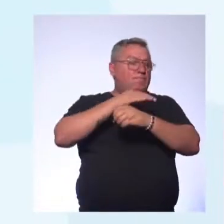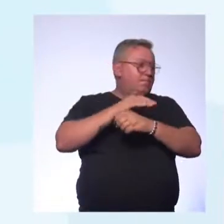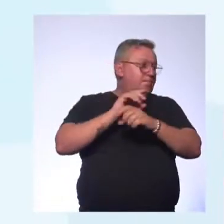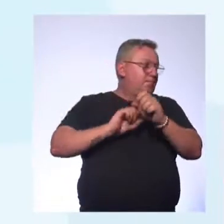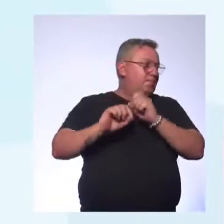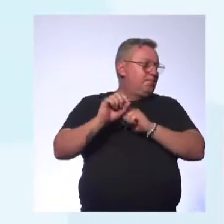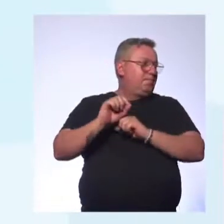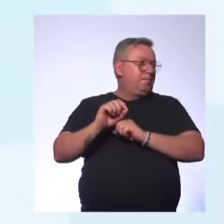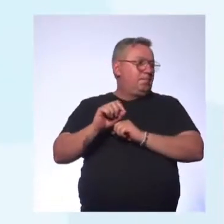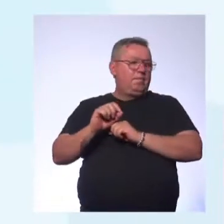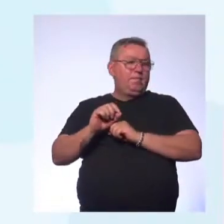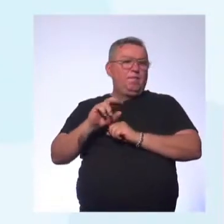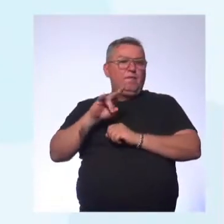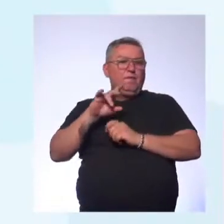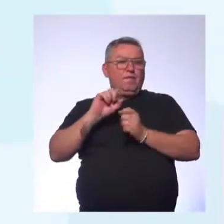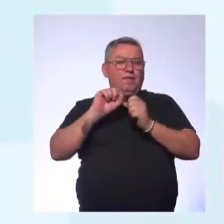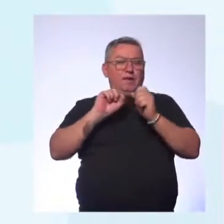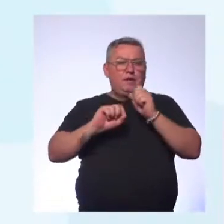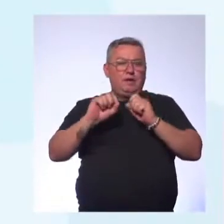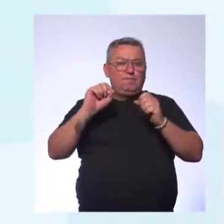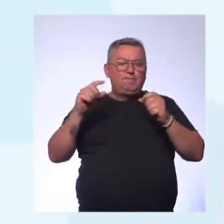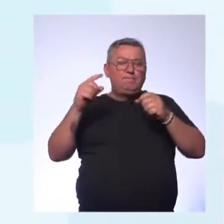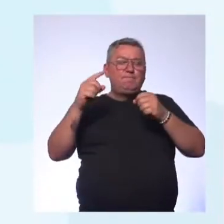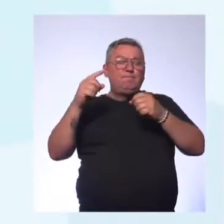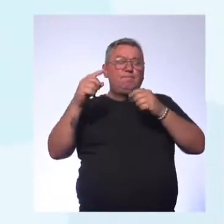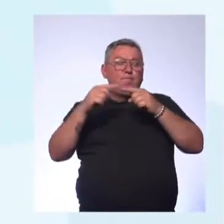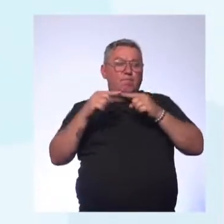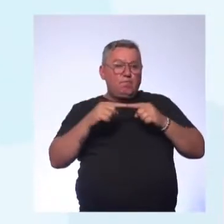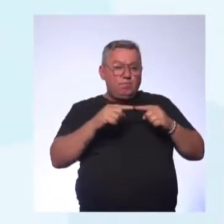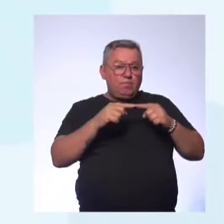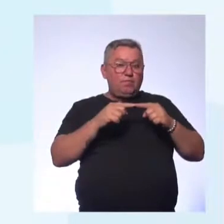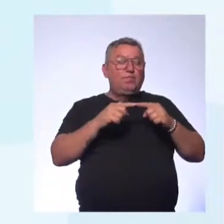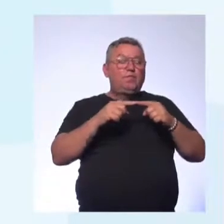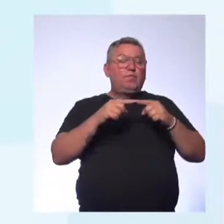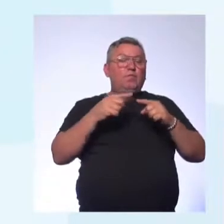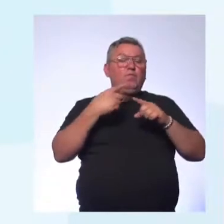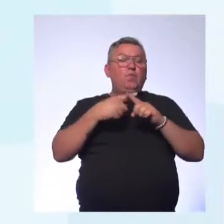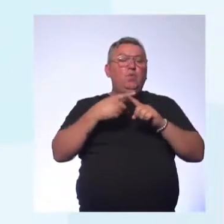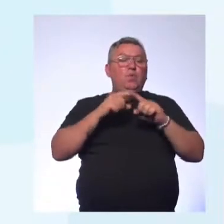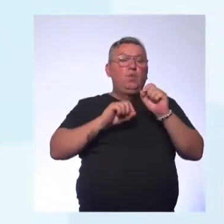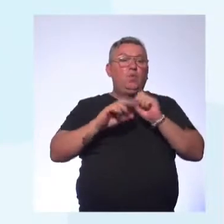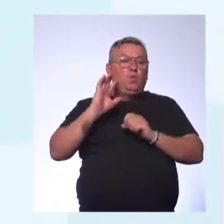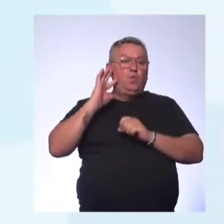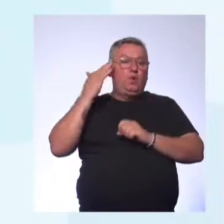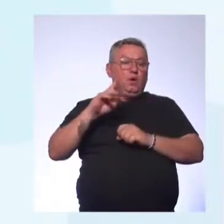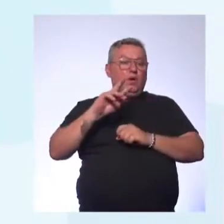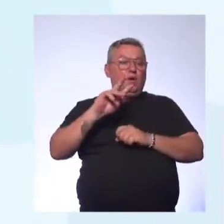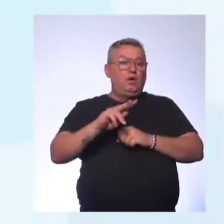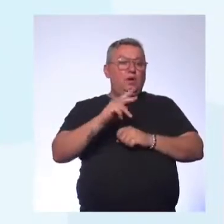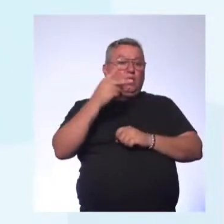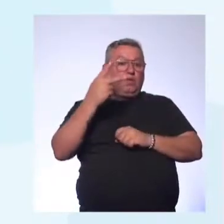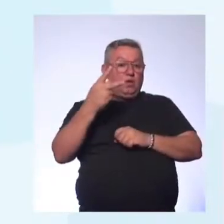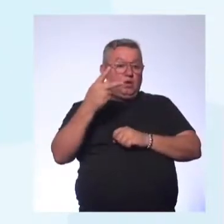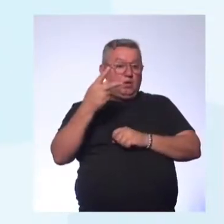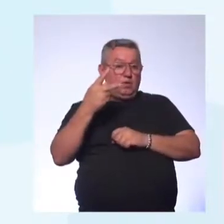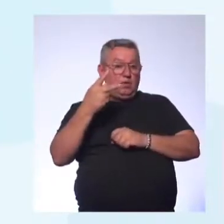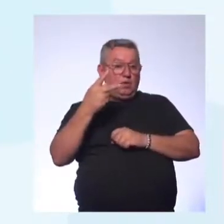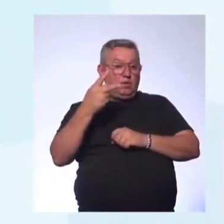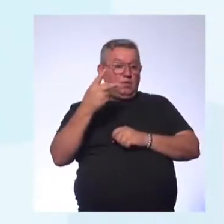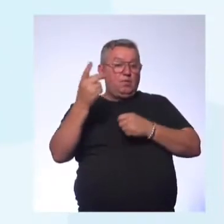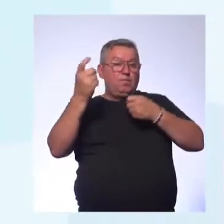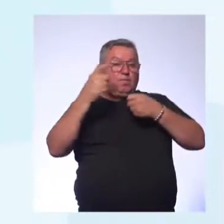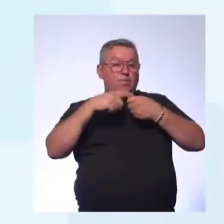átomos de hidrogênio eles vão se ligar aos átomos de oxigênio porque hidrogênio positivo